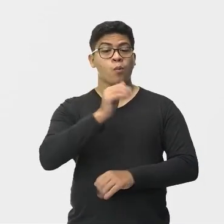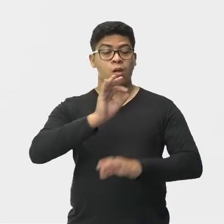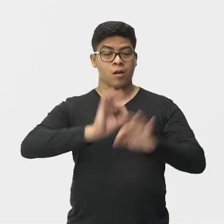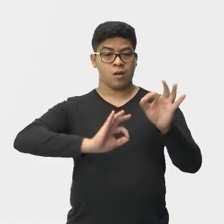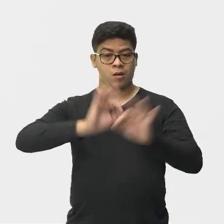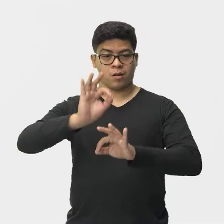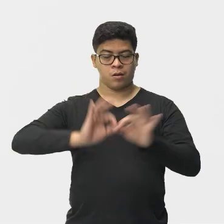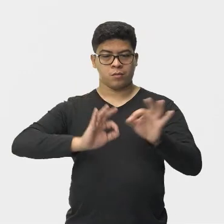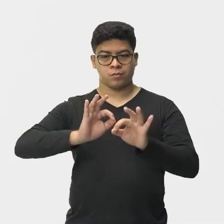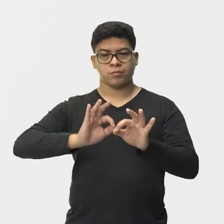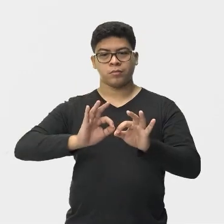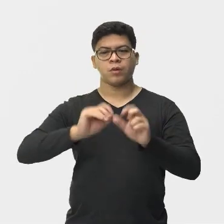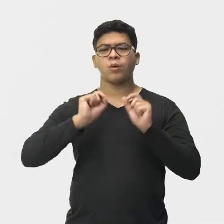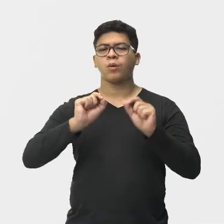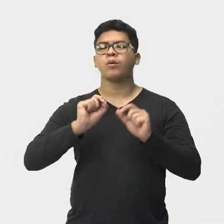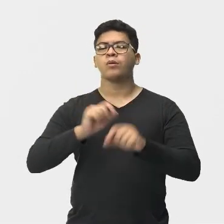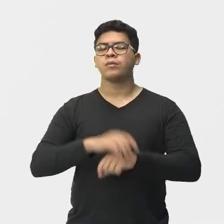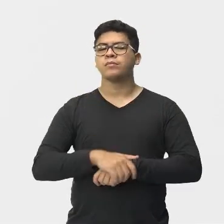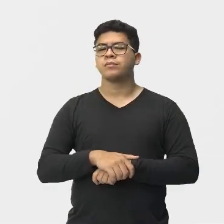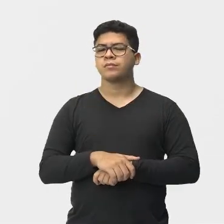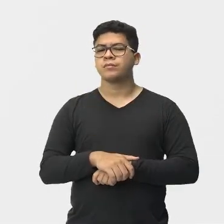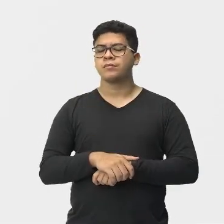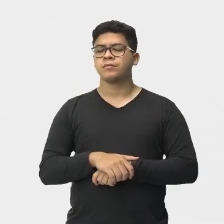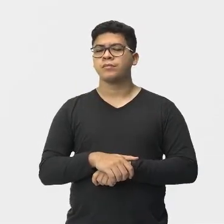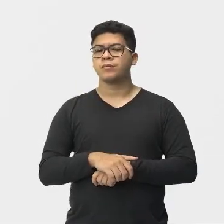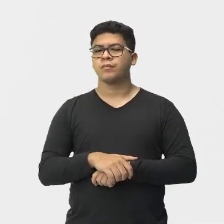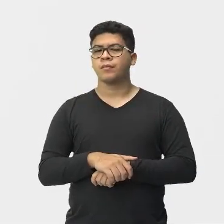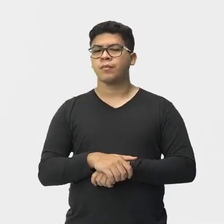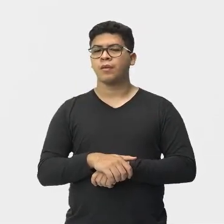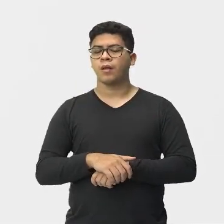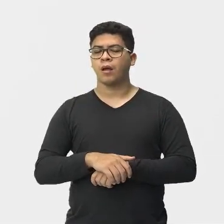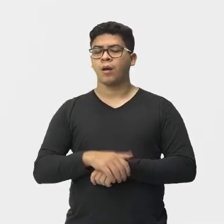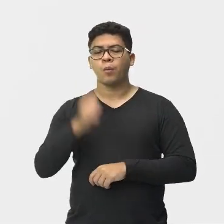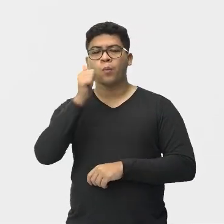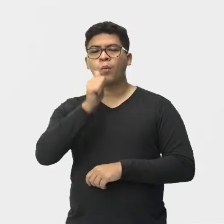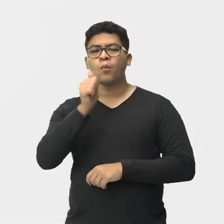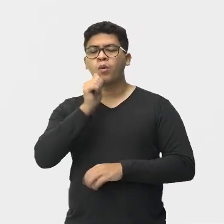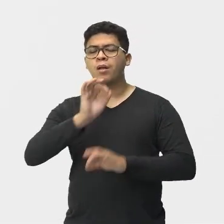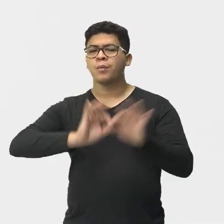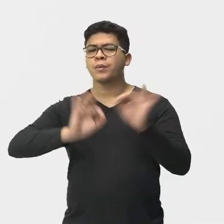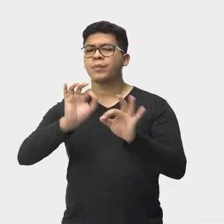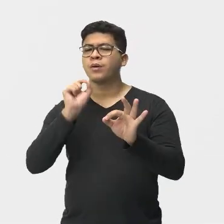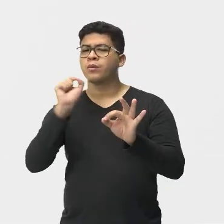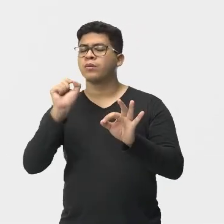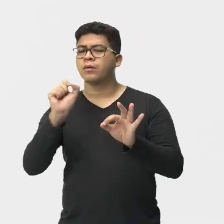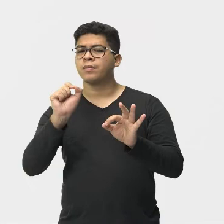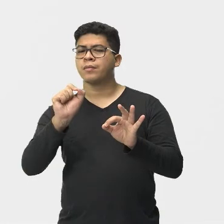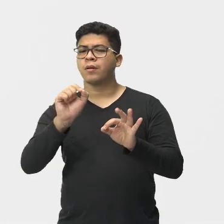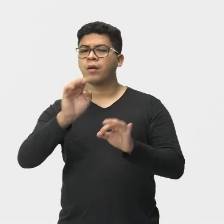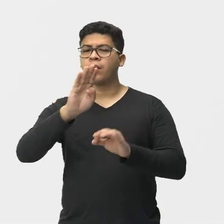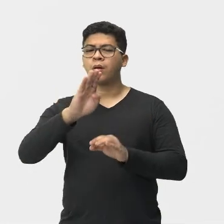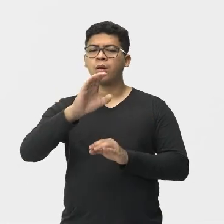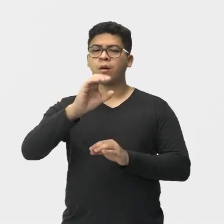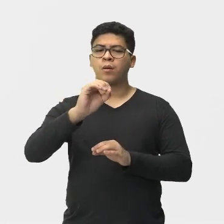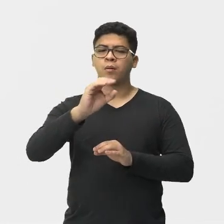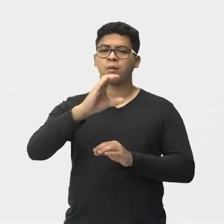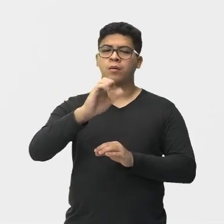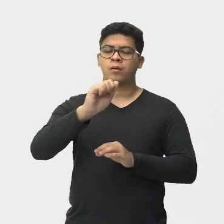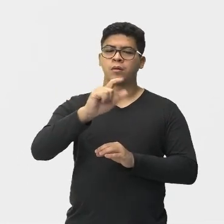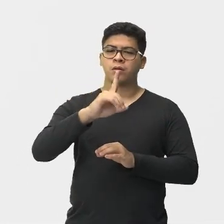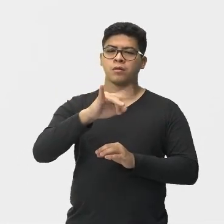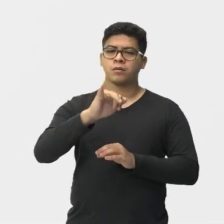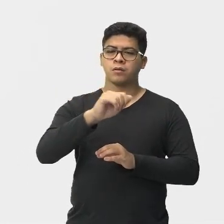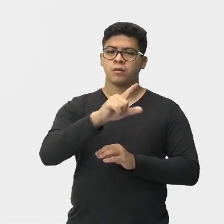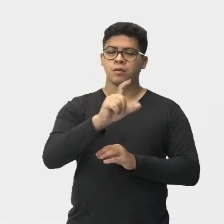Rosa preparou. Que preparou Rosa? Aí eu estou dizendo os bocadillos. Bocadillos é